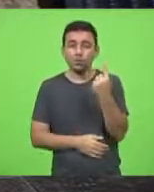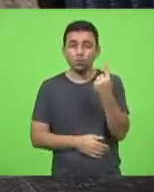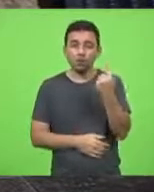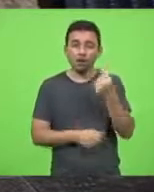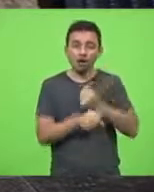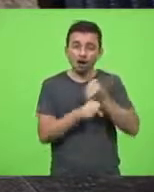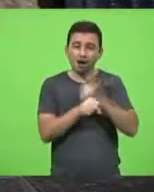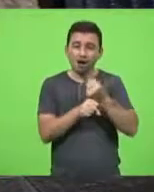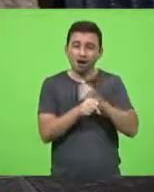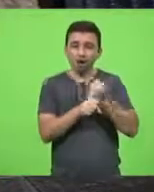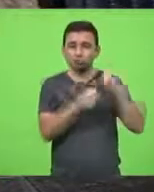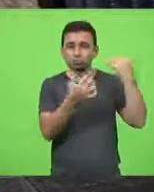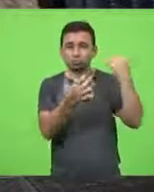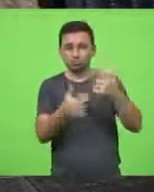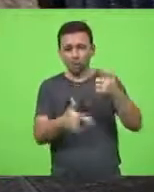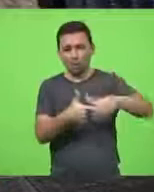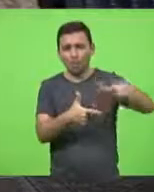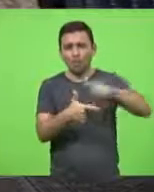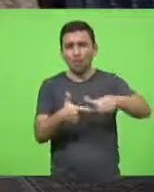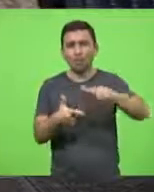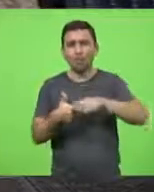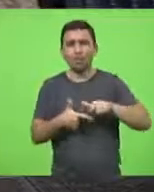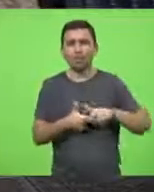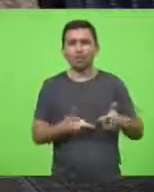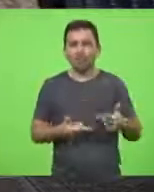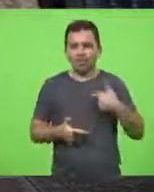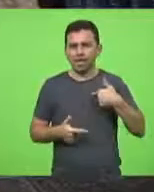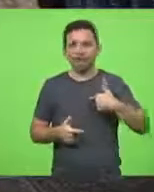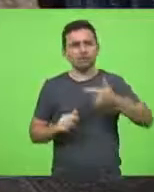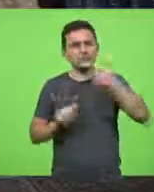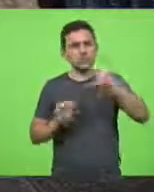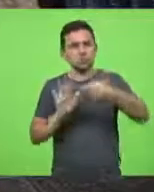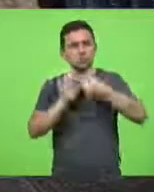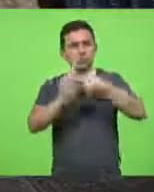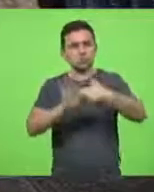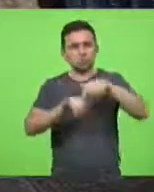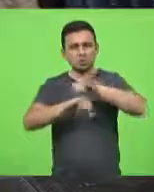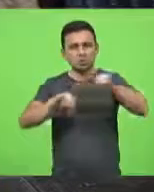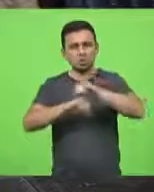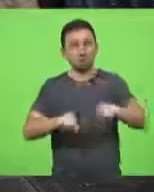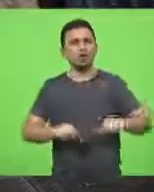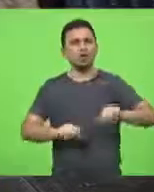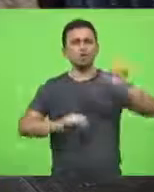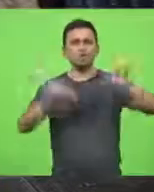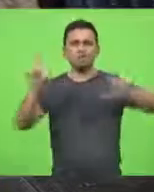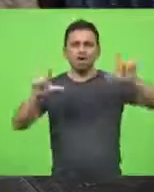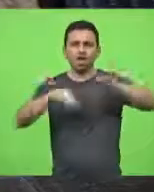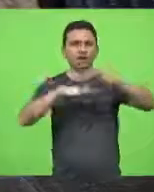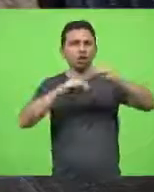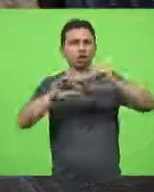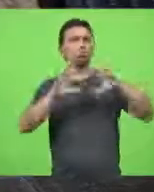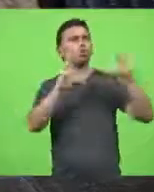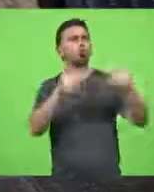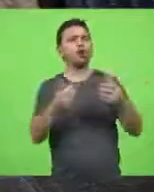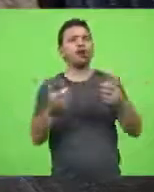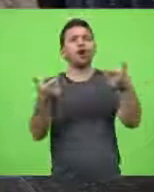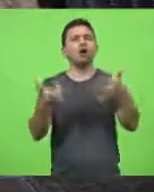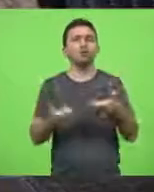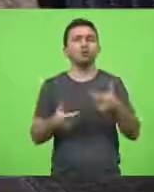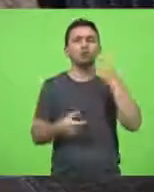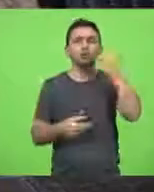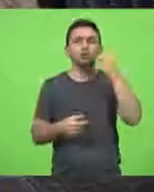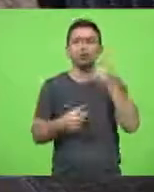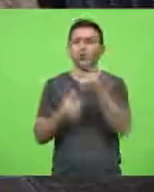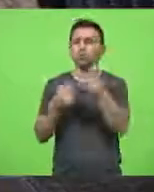de forma precária, eu vou ficar aqui também denunciando. Imprensa, cadê vocês, imprensa? Cadê os outros deputados dessa